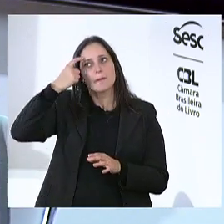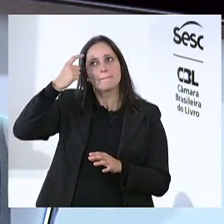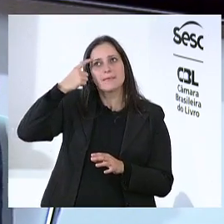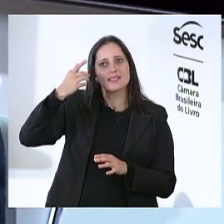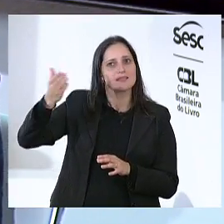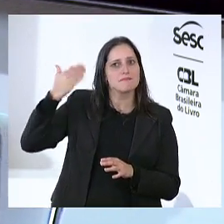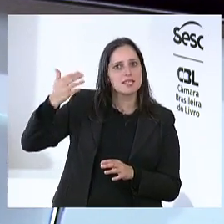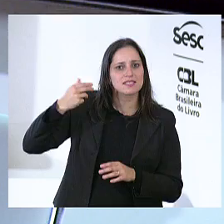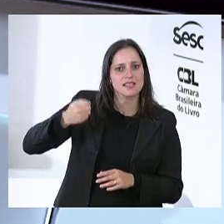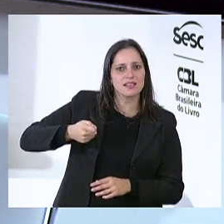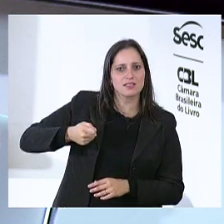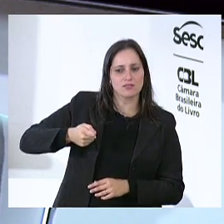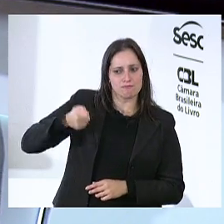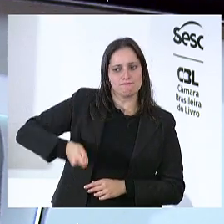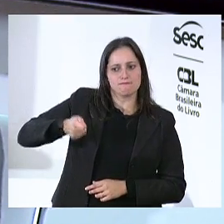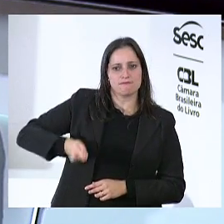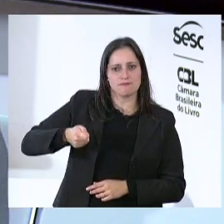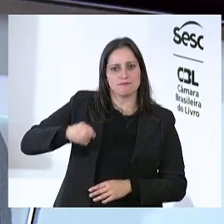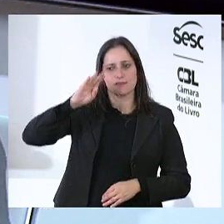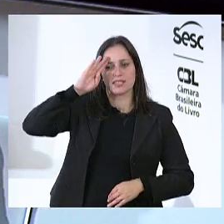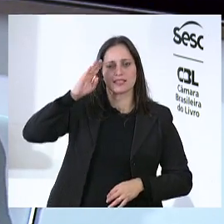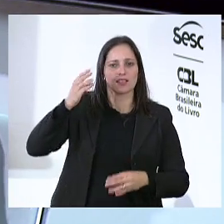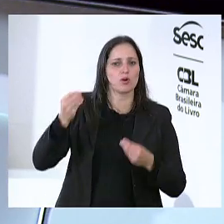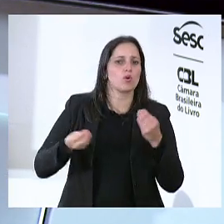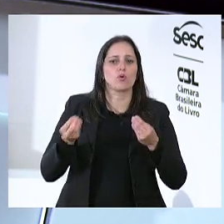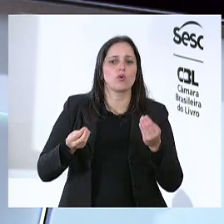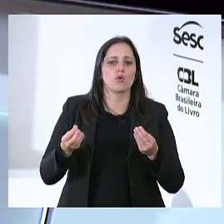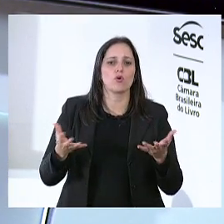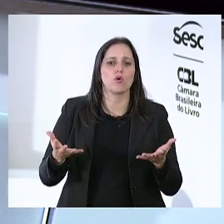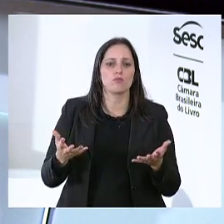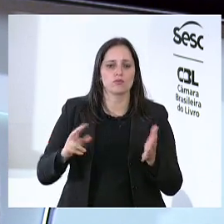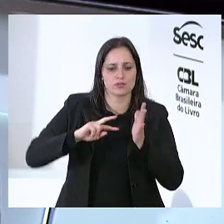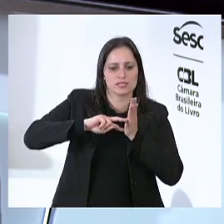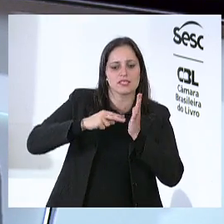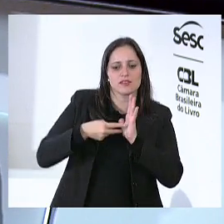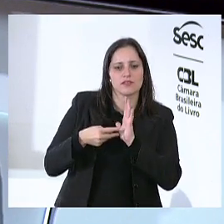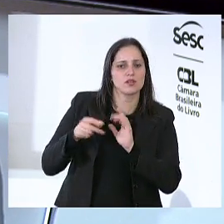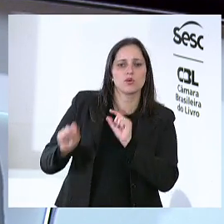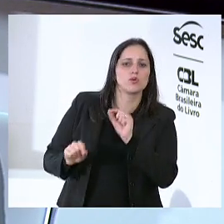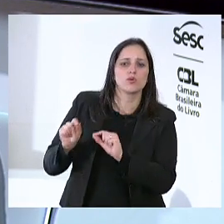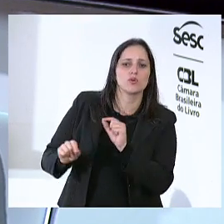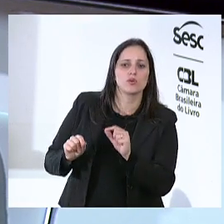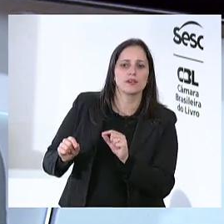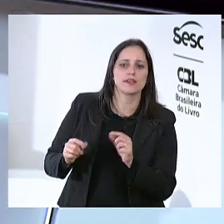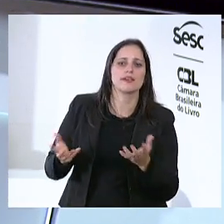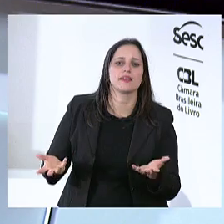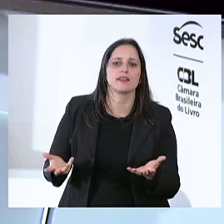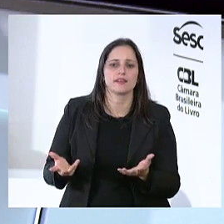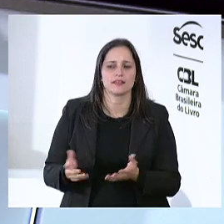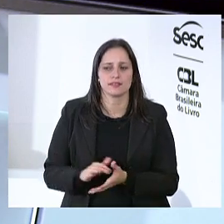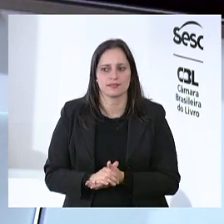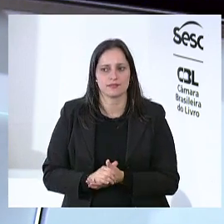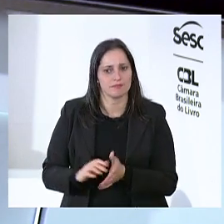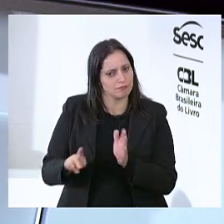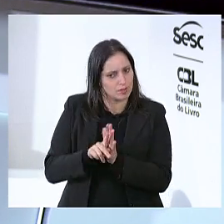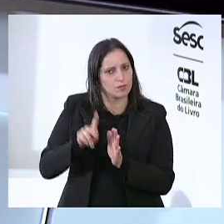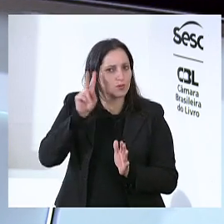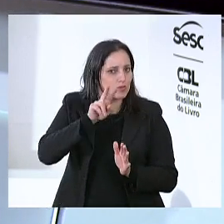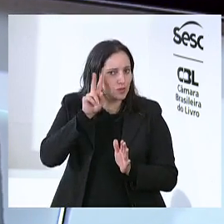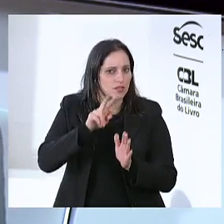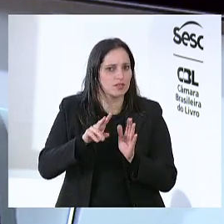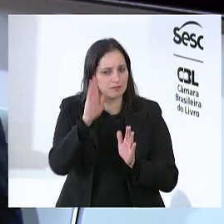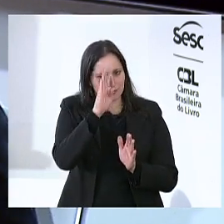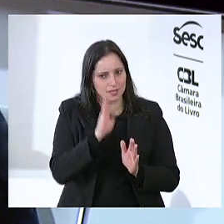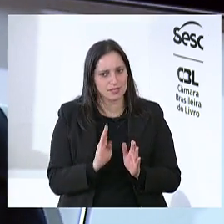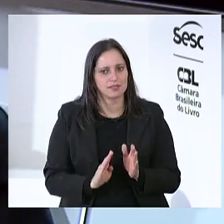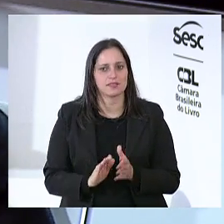ditadura militar? O que significa isso para vocês como período histórico, né? Então, Ladislau levantou aqui o primeiro problema. Por